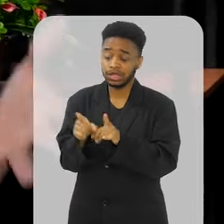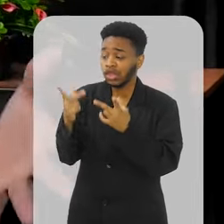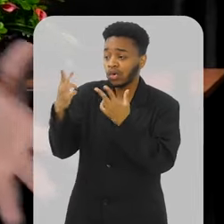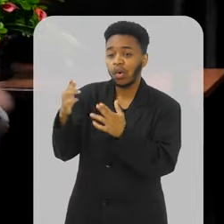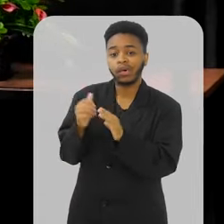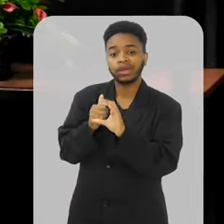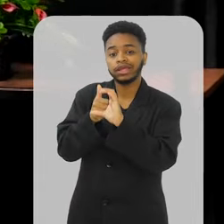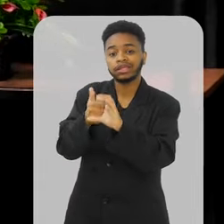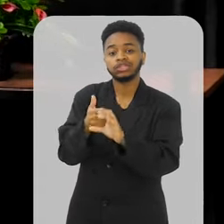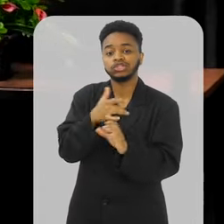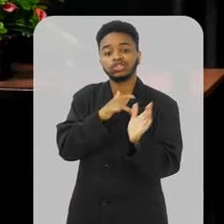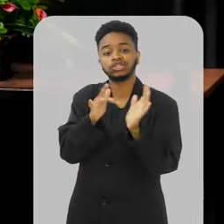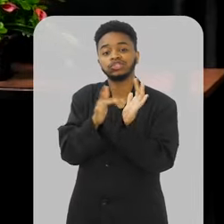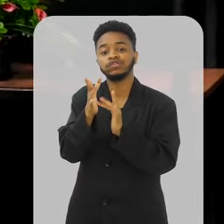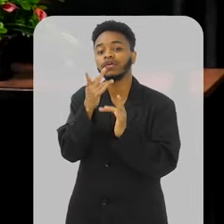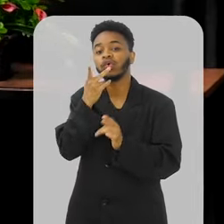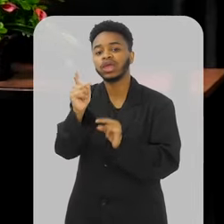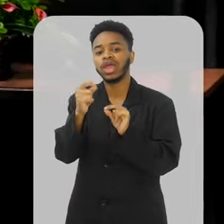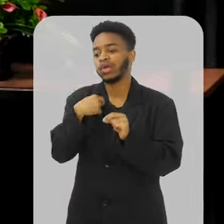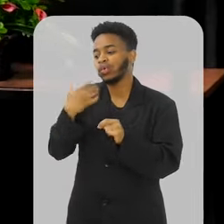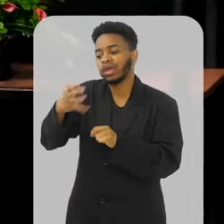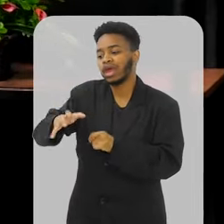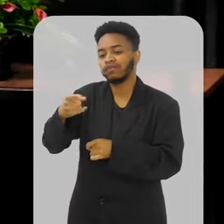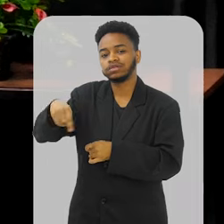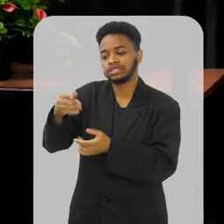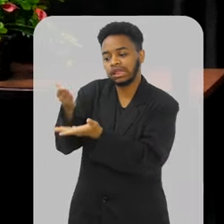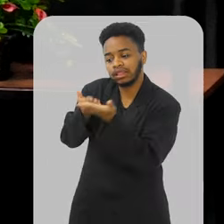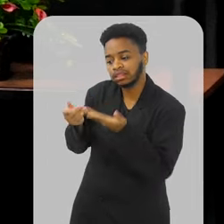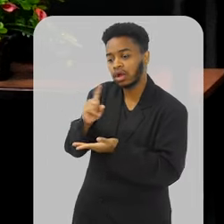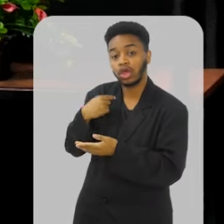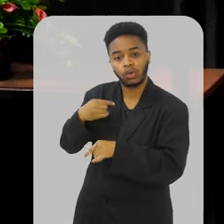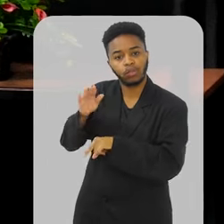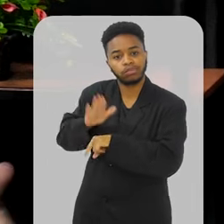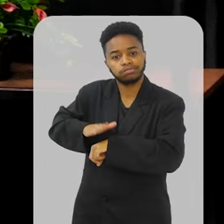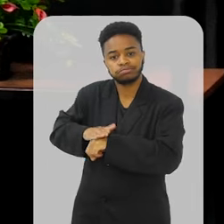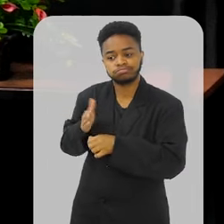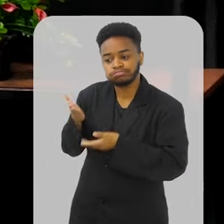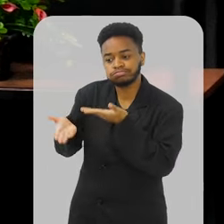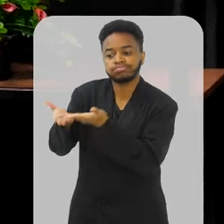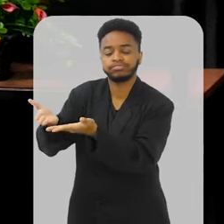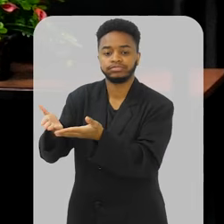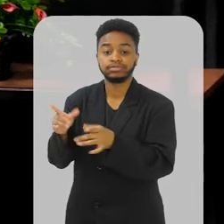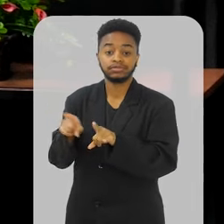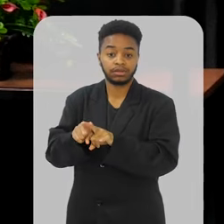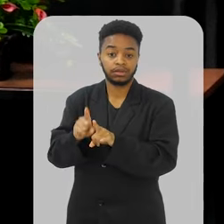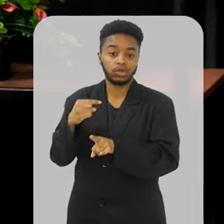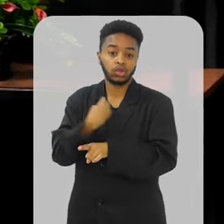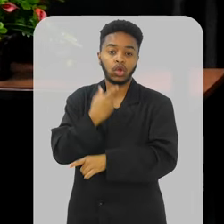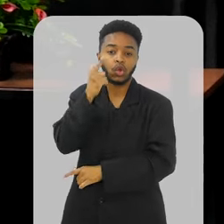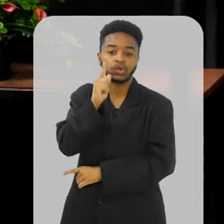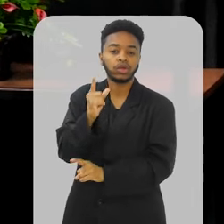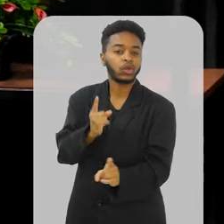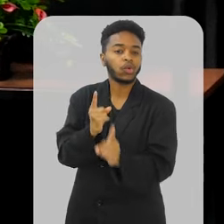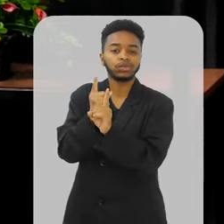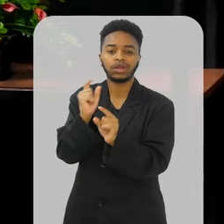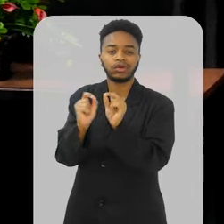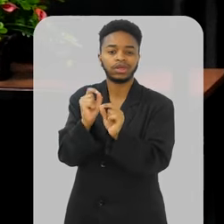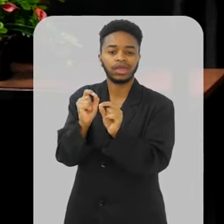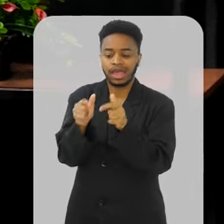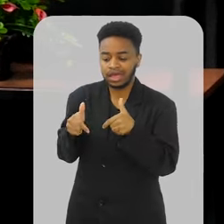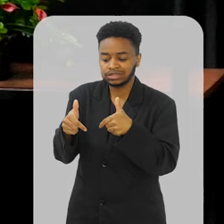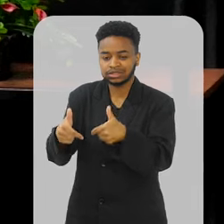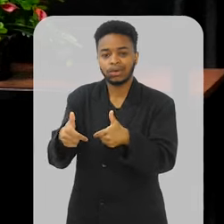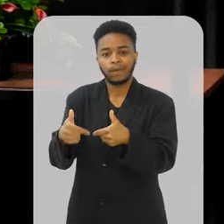o Cristo que diz né eu não venho para ser servido mas para servir e nesse serviço a gente encontrar a realização